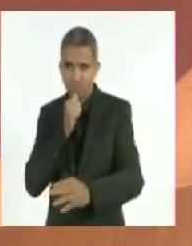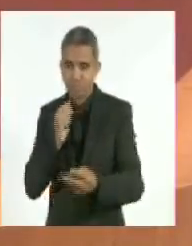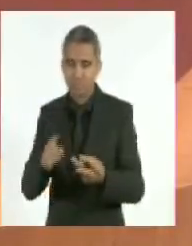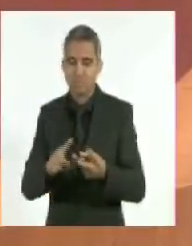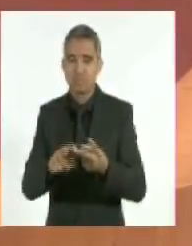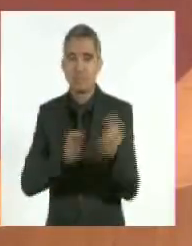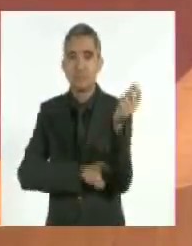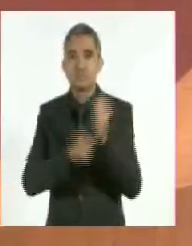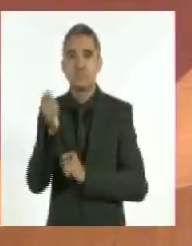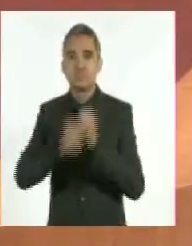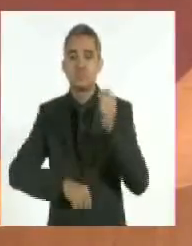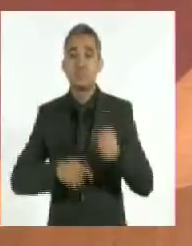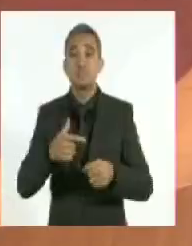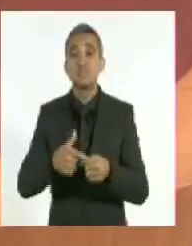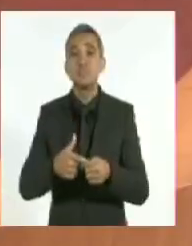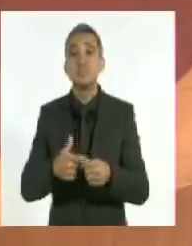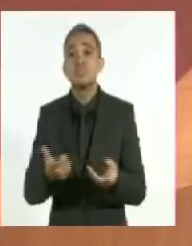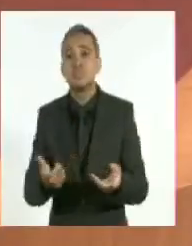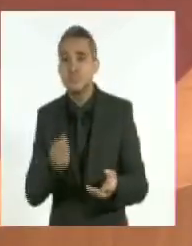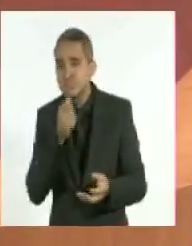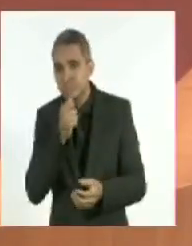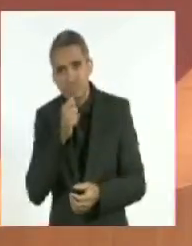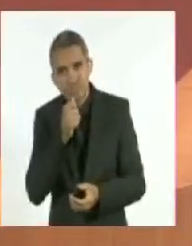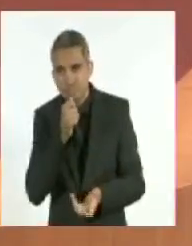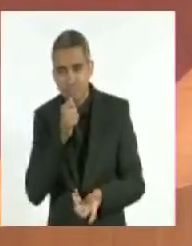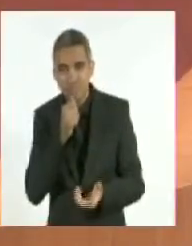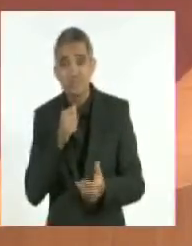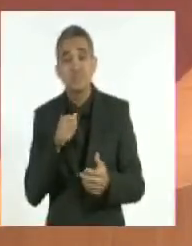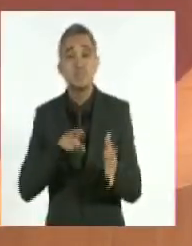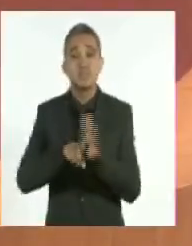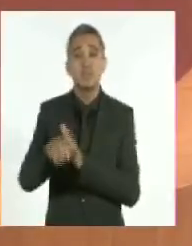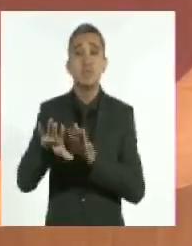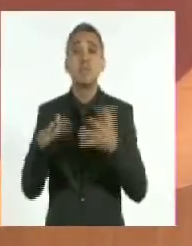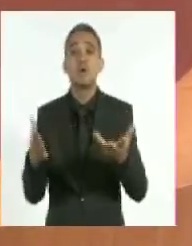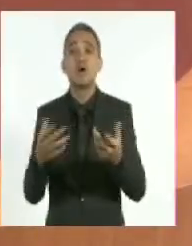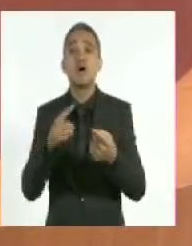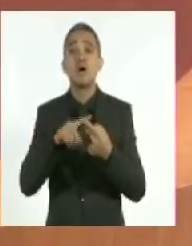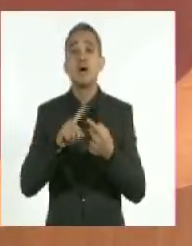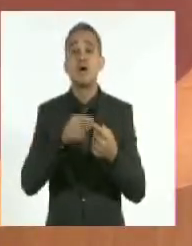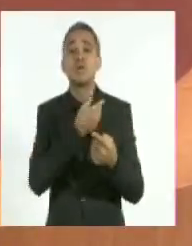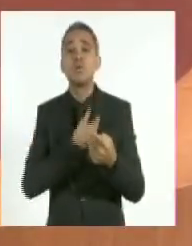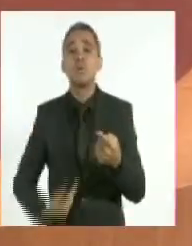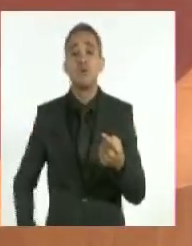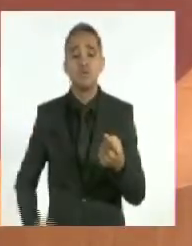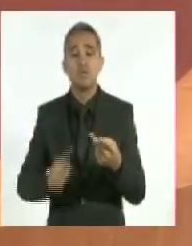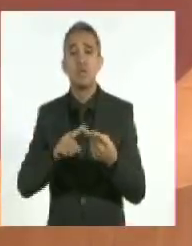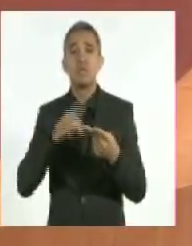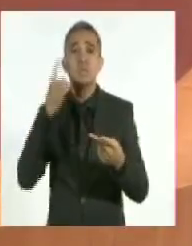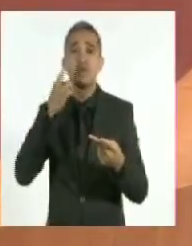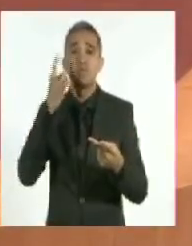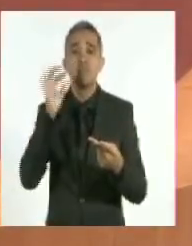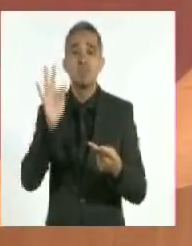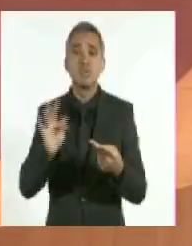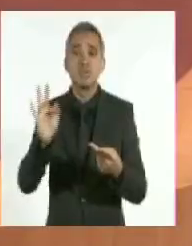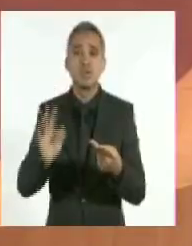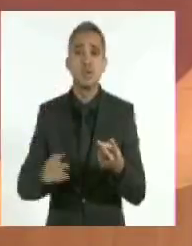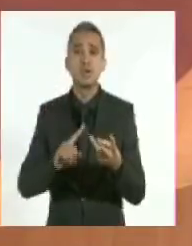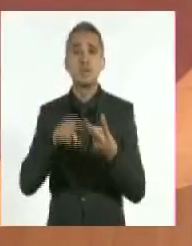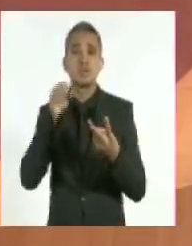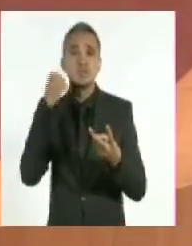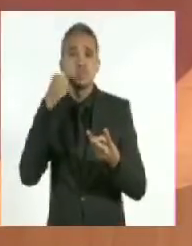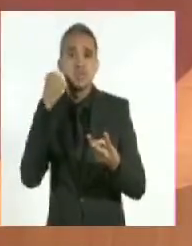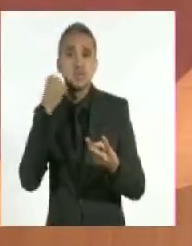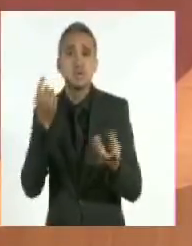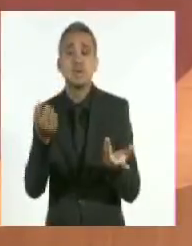a posição coletiva dessa casa, do governo do Estado, dos nossos deputados federais e dos nossos senadores? Me apresentem